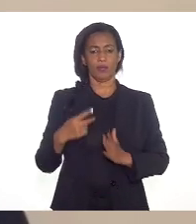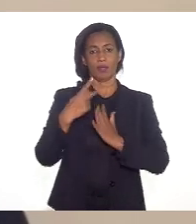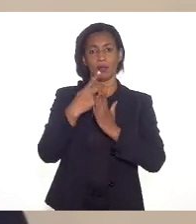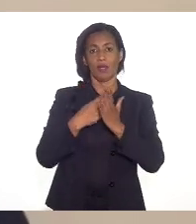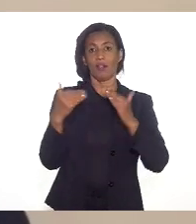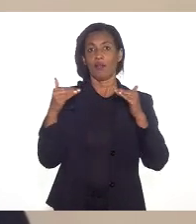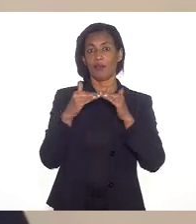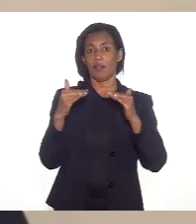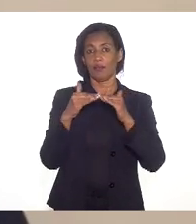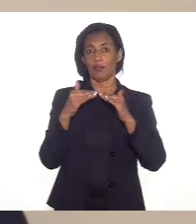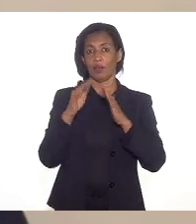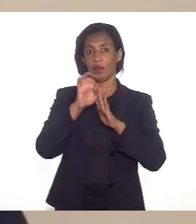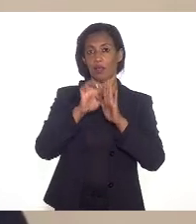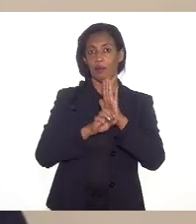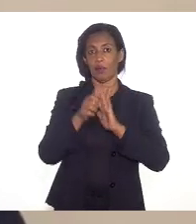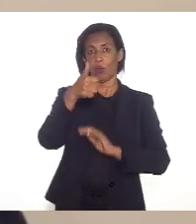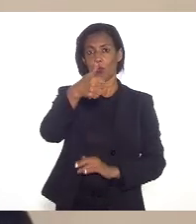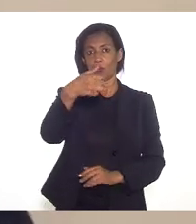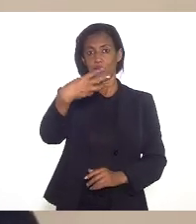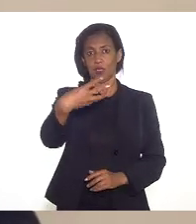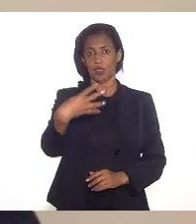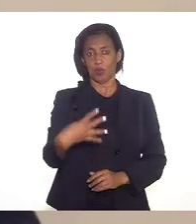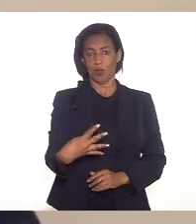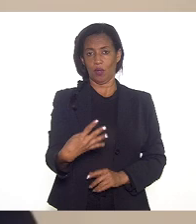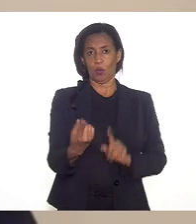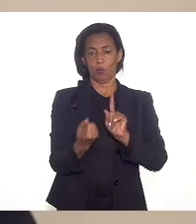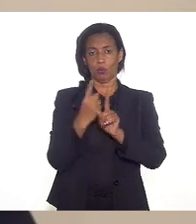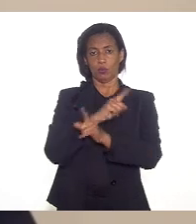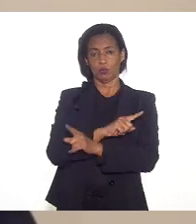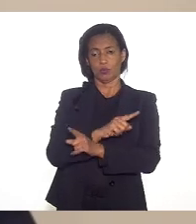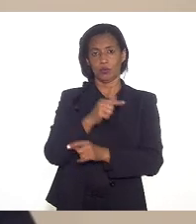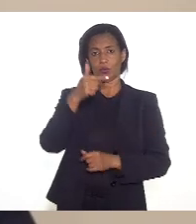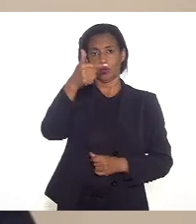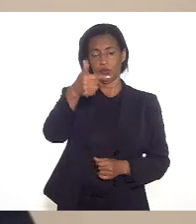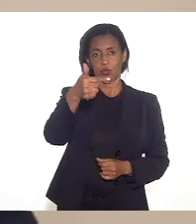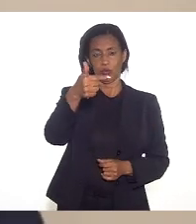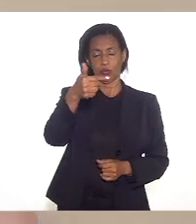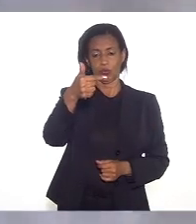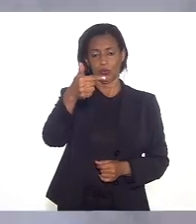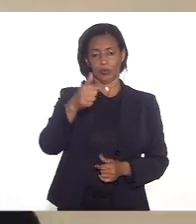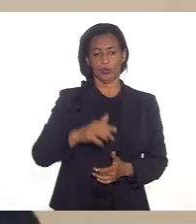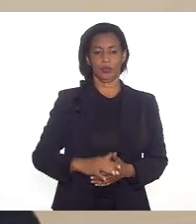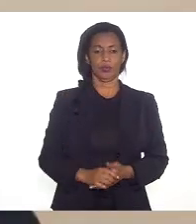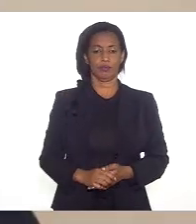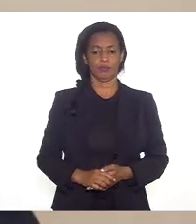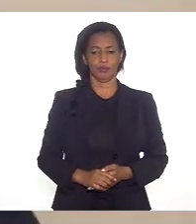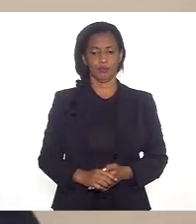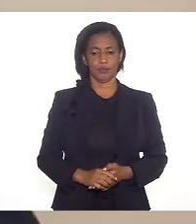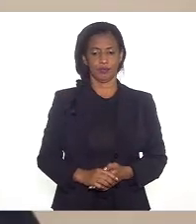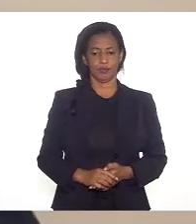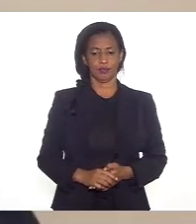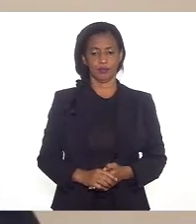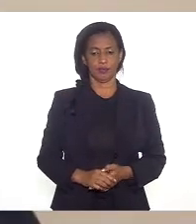é favorável às emendas 1, 3 e 4, contrário à emenda 2.